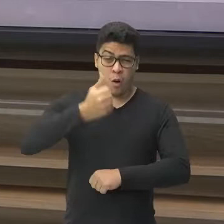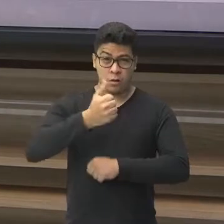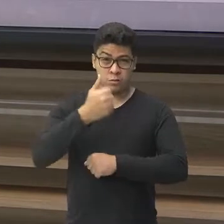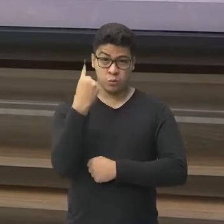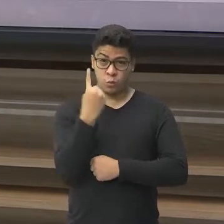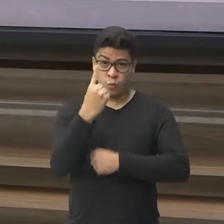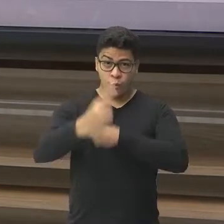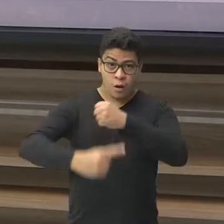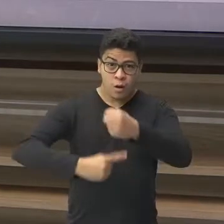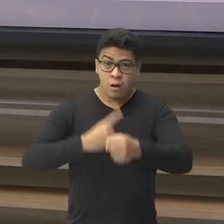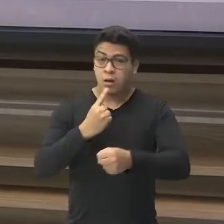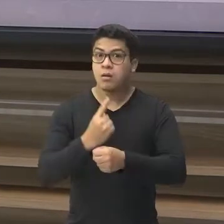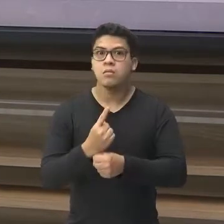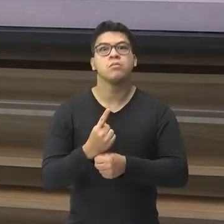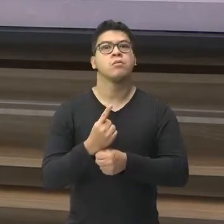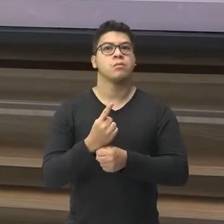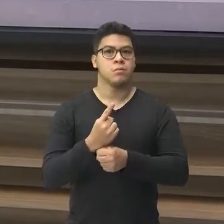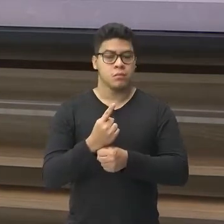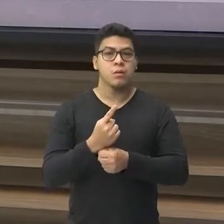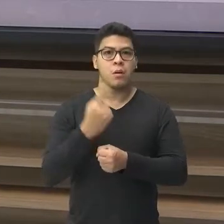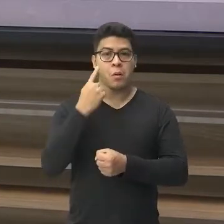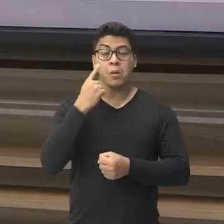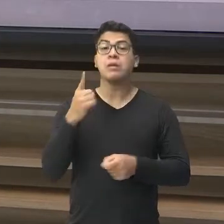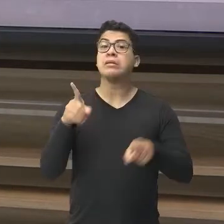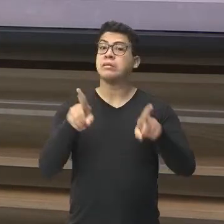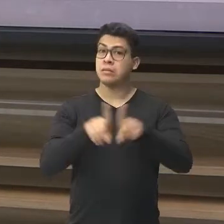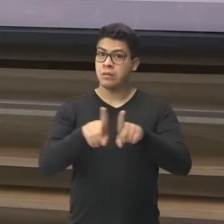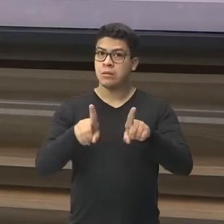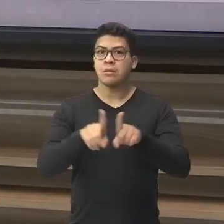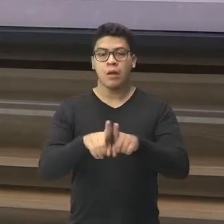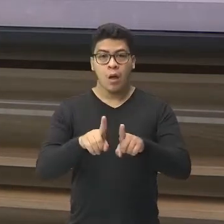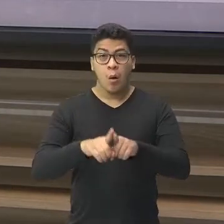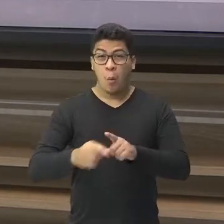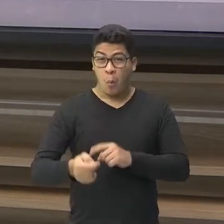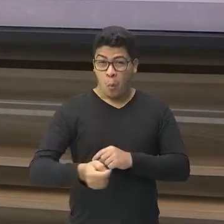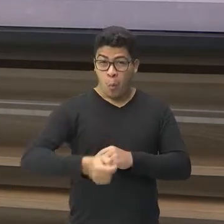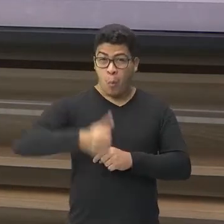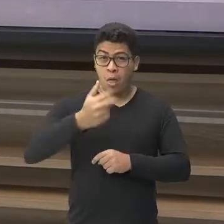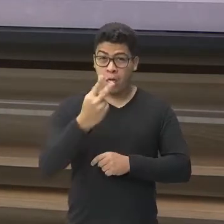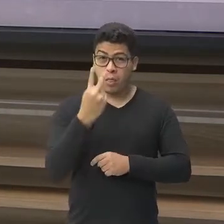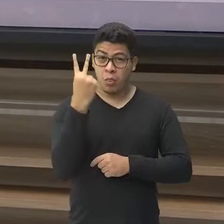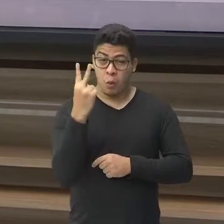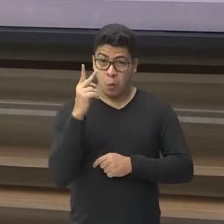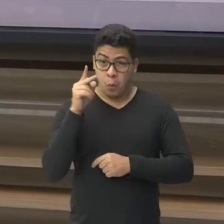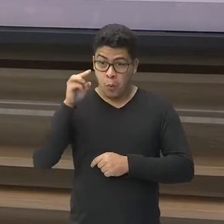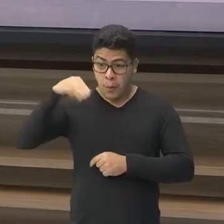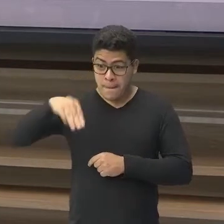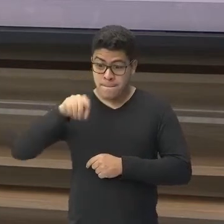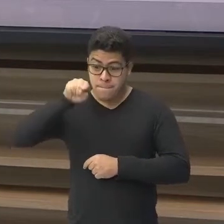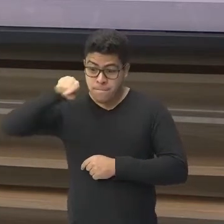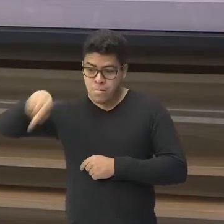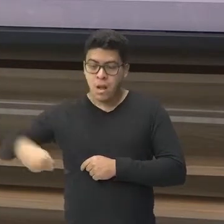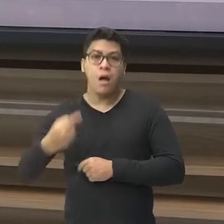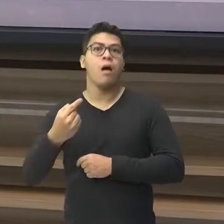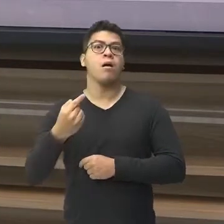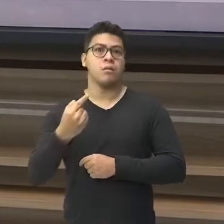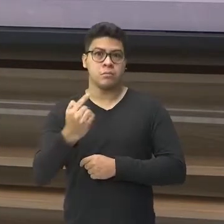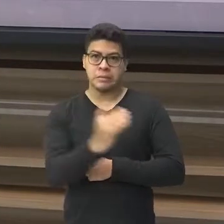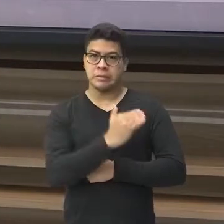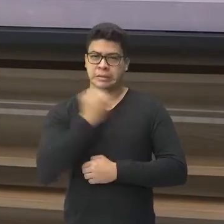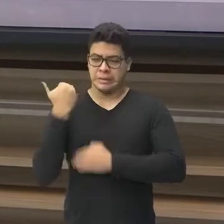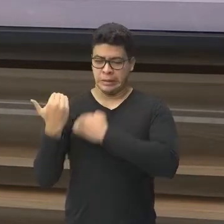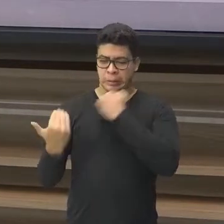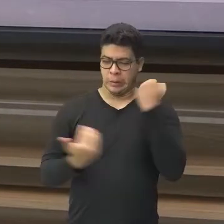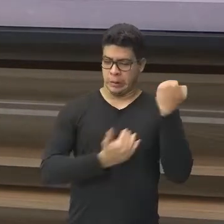depois que ela terminou, a gente tem aí um saldo de 2 milhões de mortos. E foi uma batalha fundamental para a